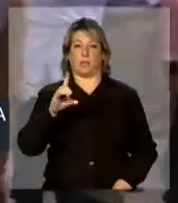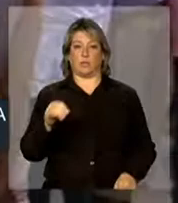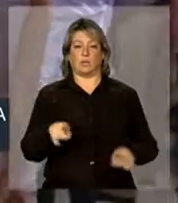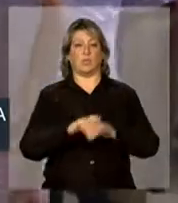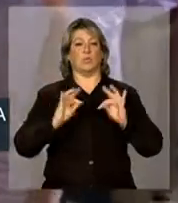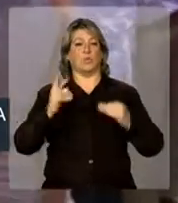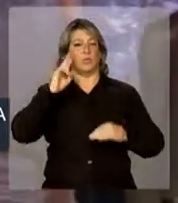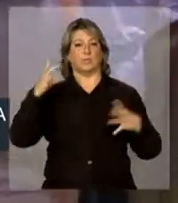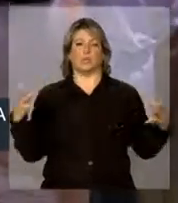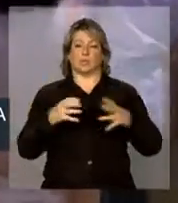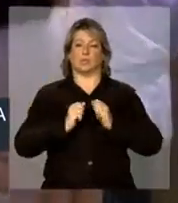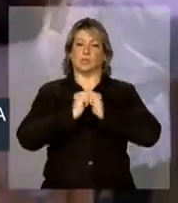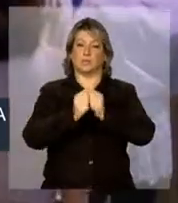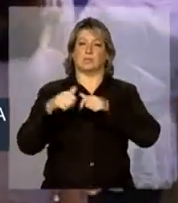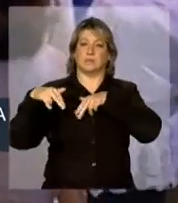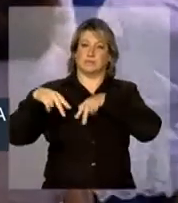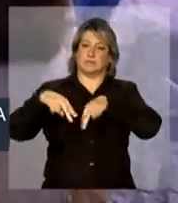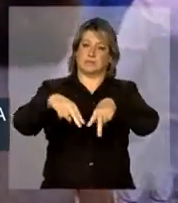outras autoridades